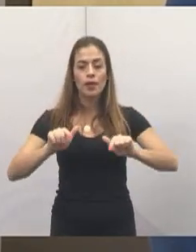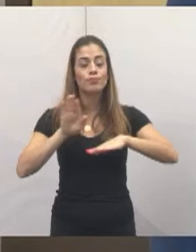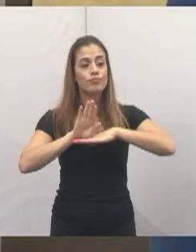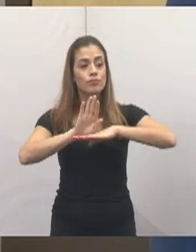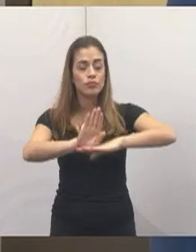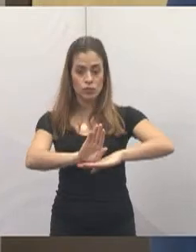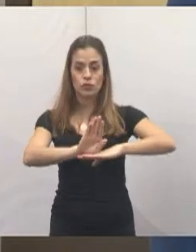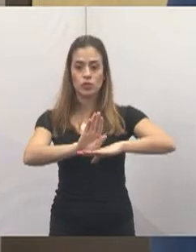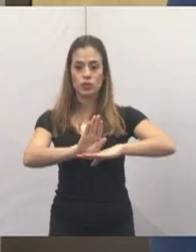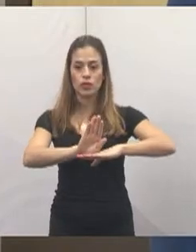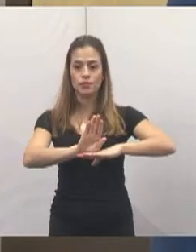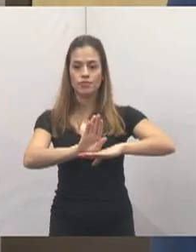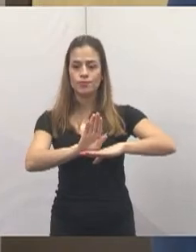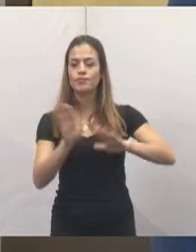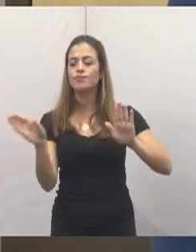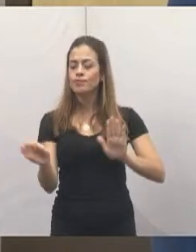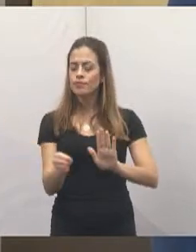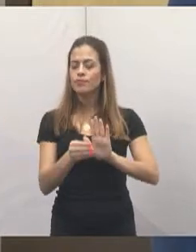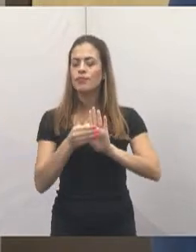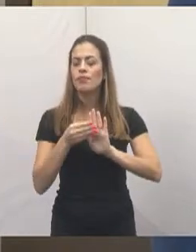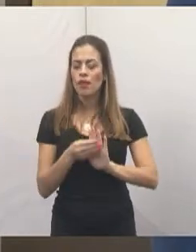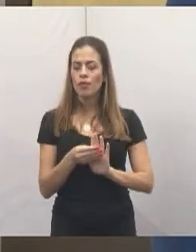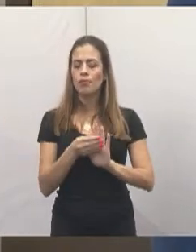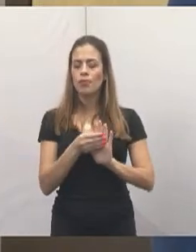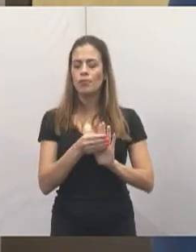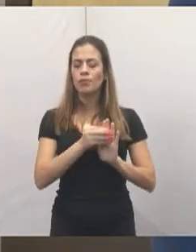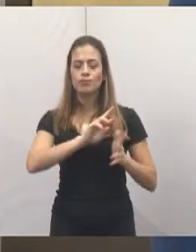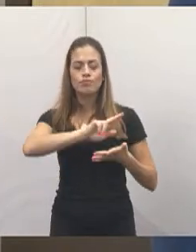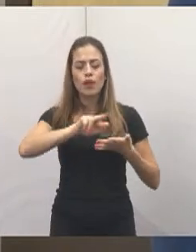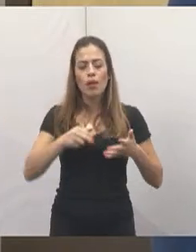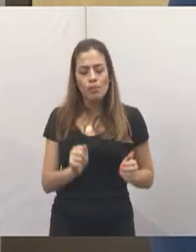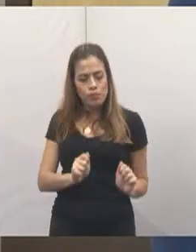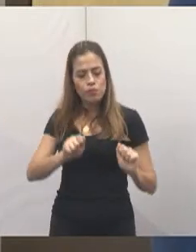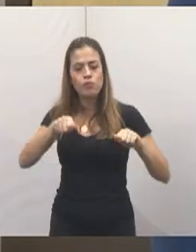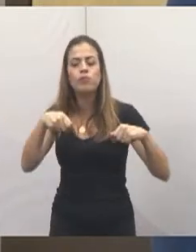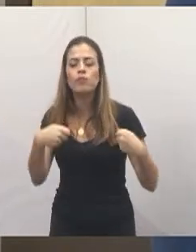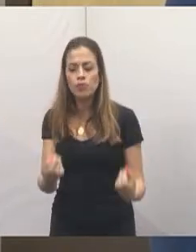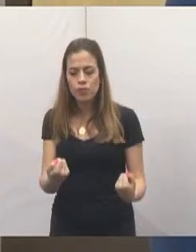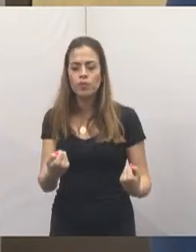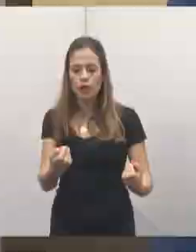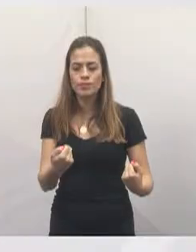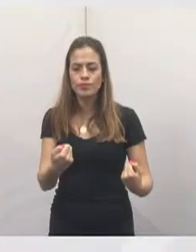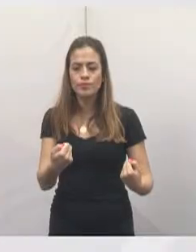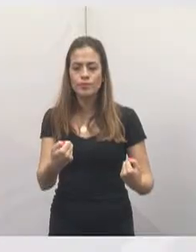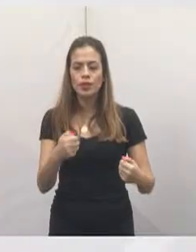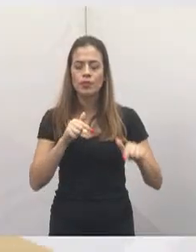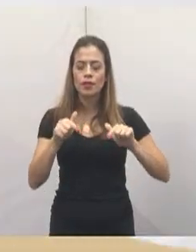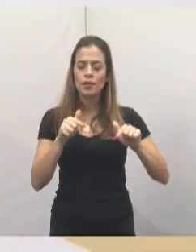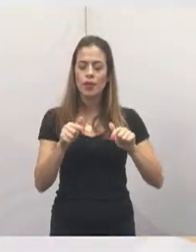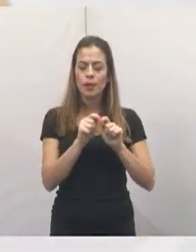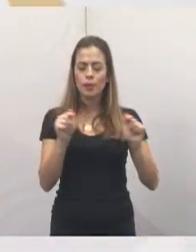colabora, né, soma nesse conjunto de esforços para uma boa prestação de serviço público.